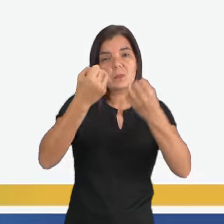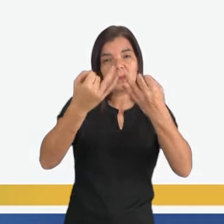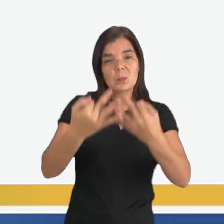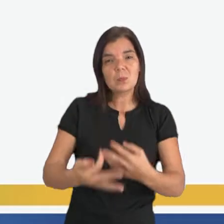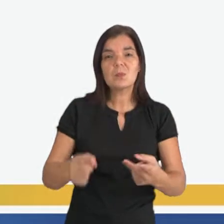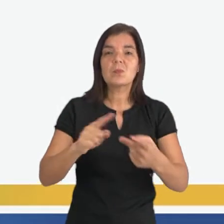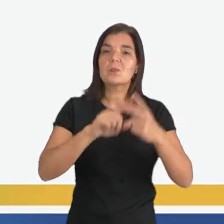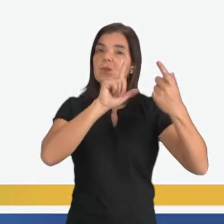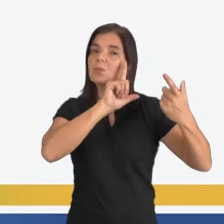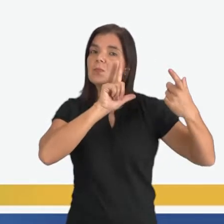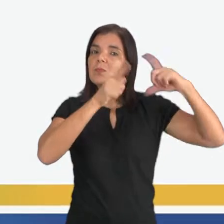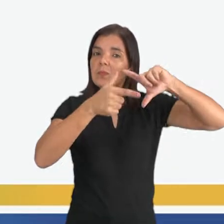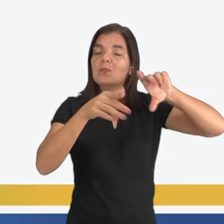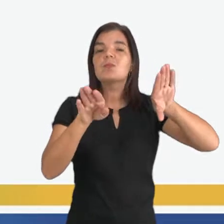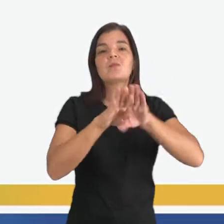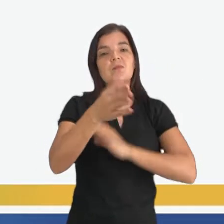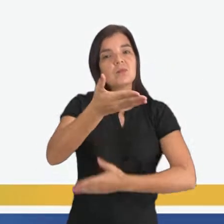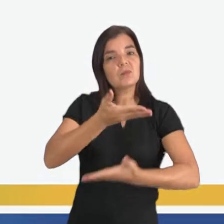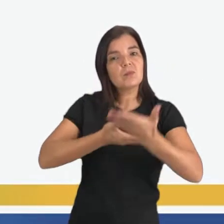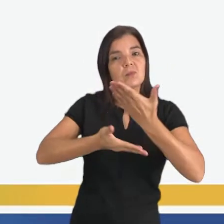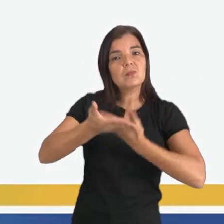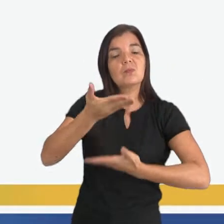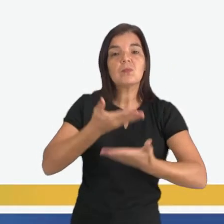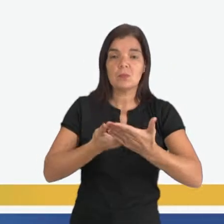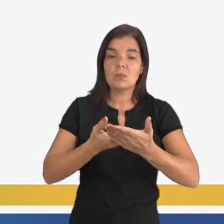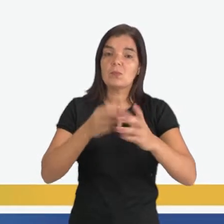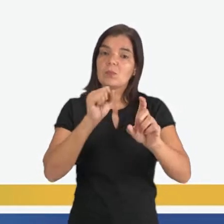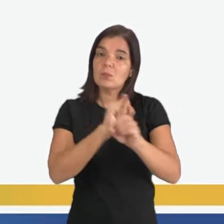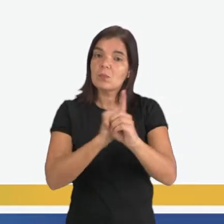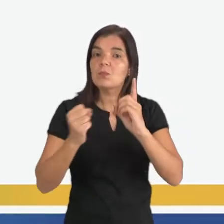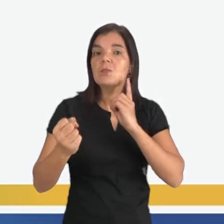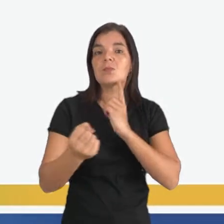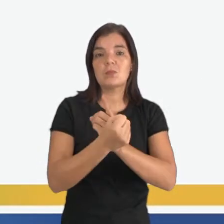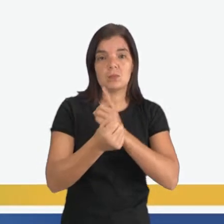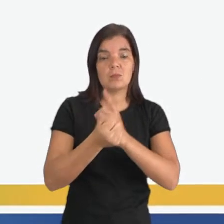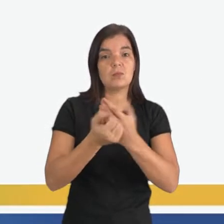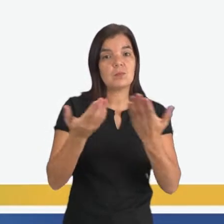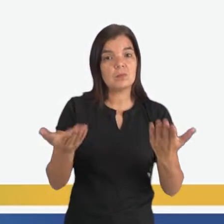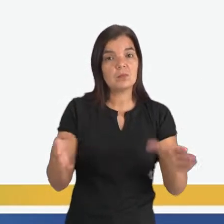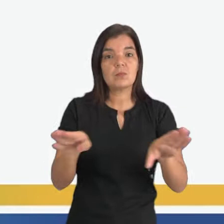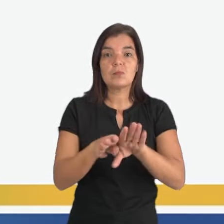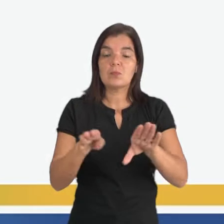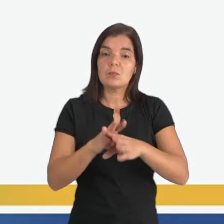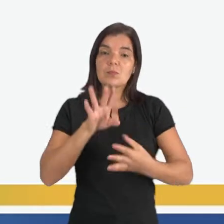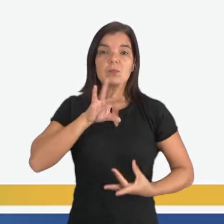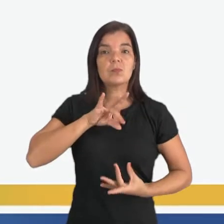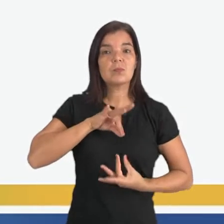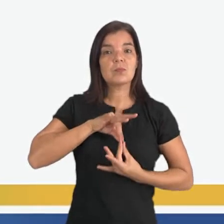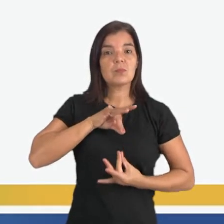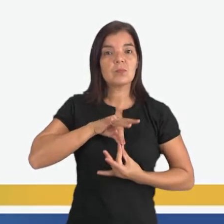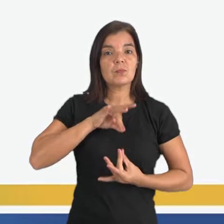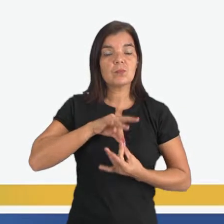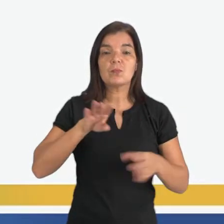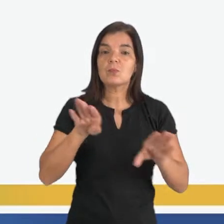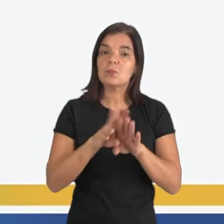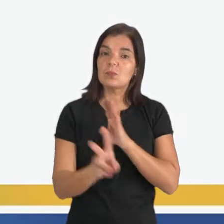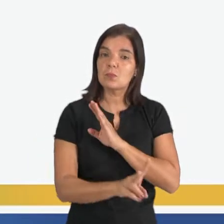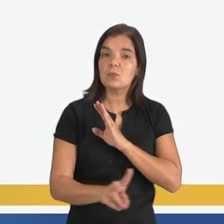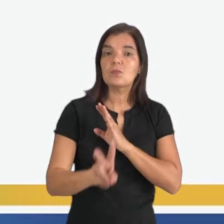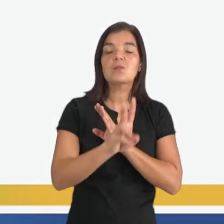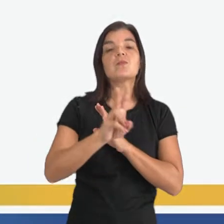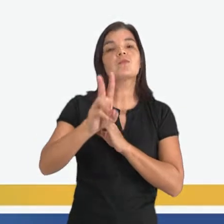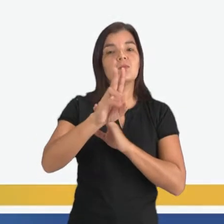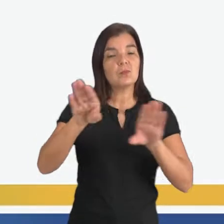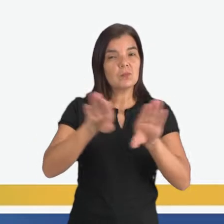Narrativas, tradições, relaciona-se à humanidade, assim como a espiritualidade, com valores